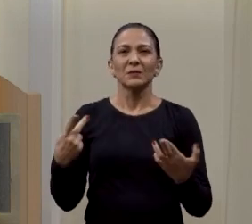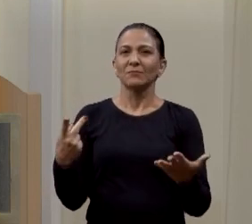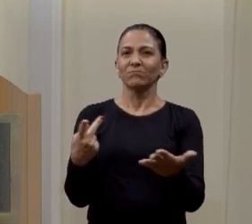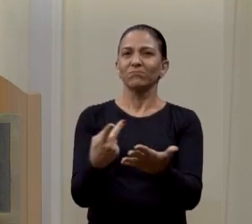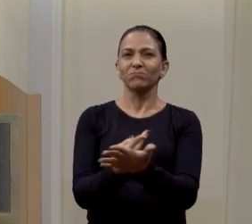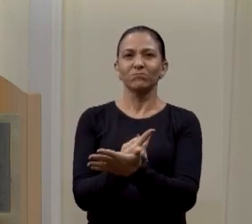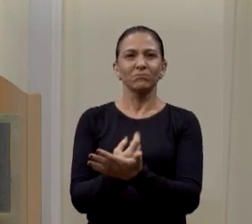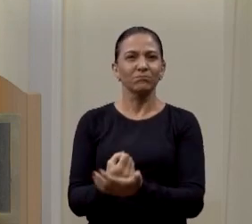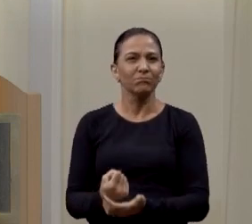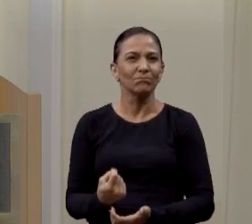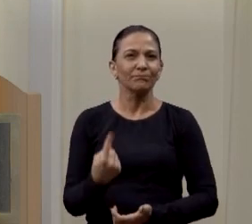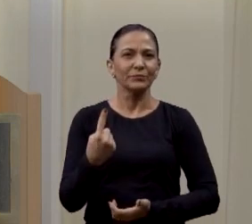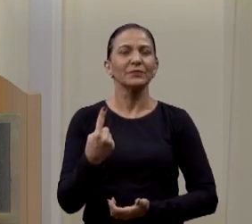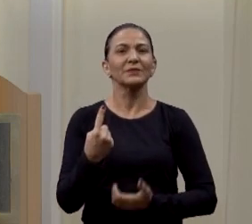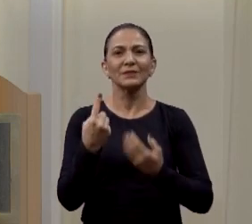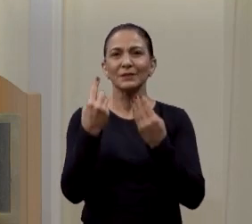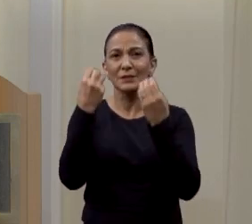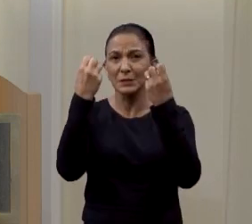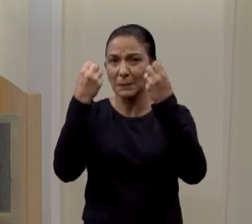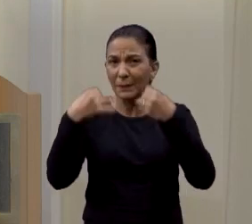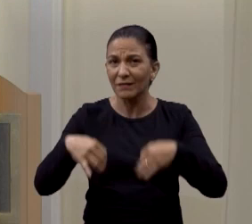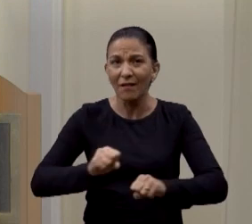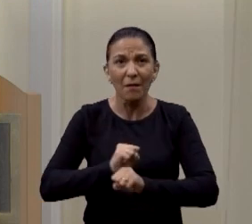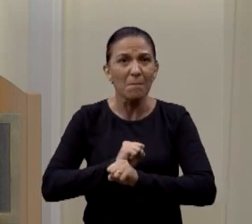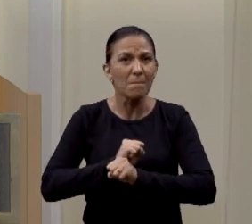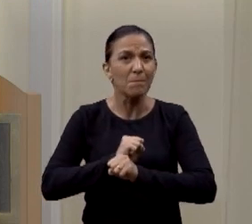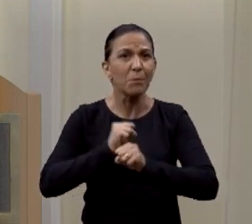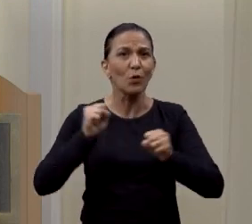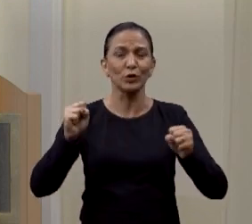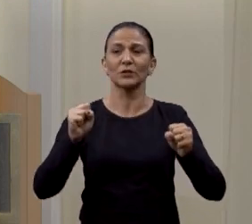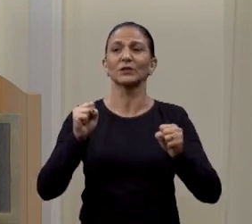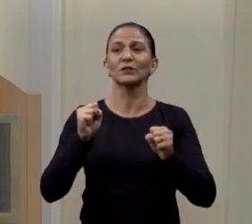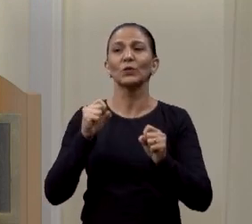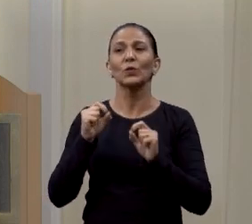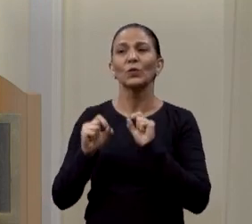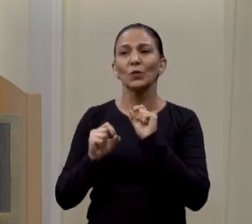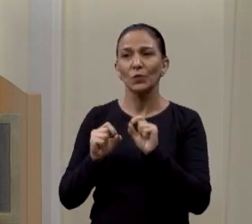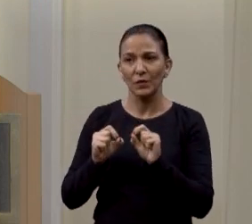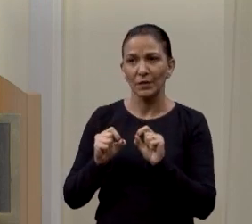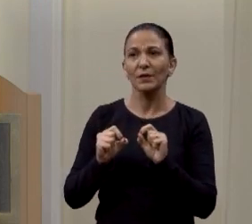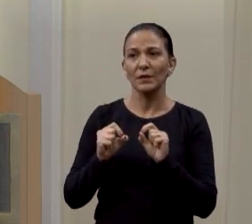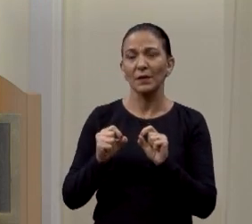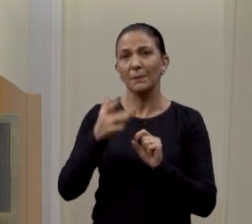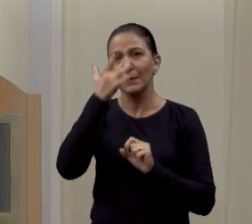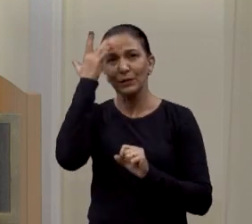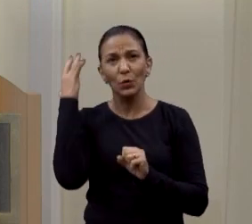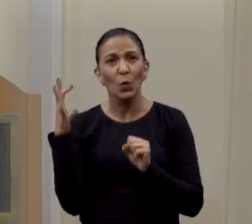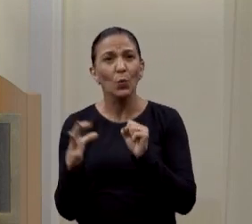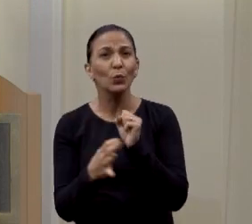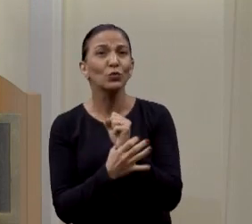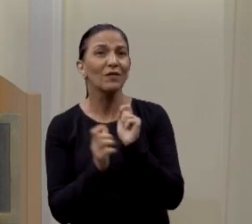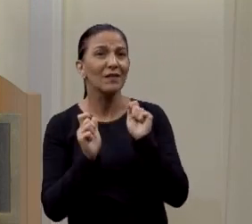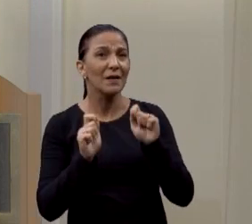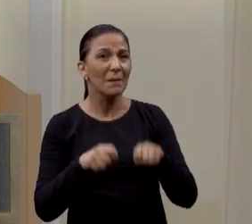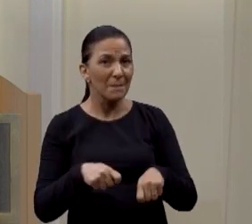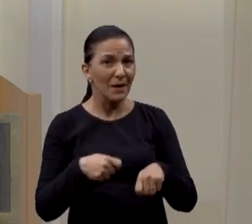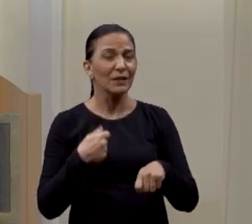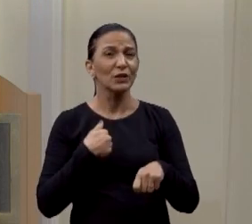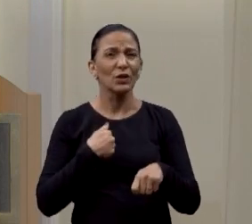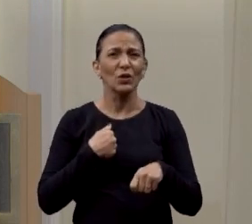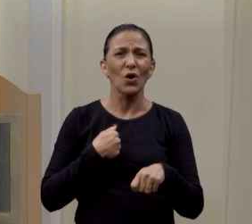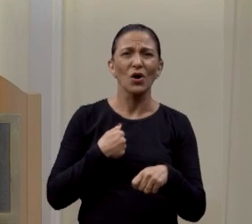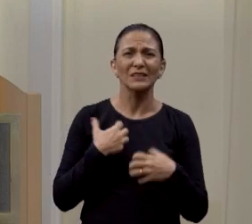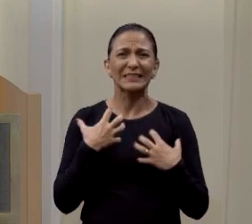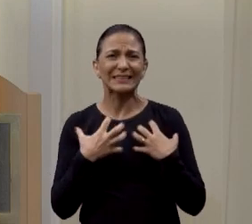desmedidas, inexplicáveis e por não ameaçadoras, justamente daqueles que deveriam nos proteger, e isso nos tira do